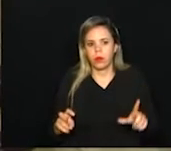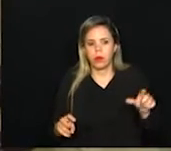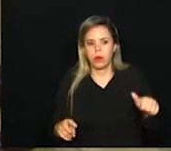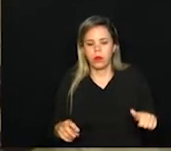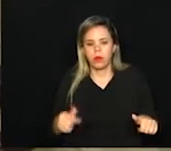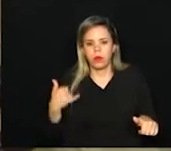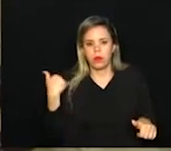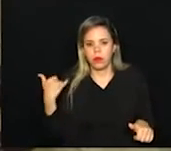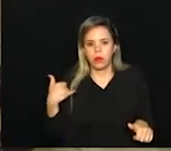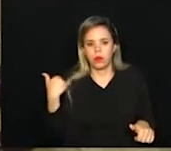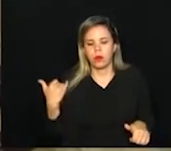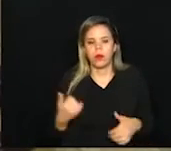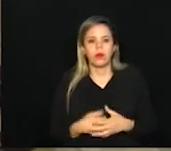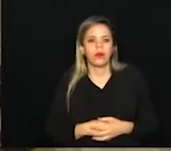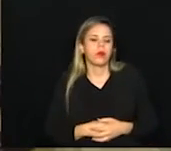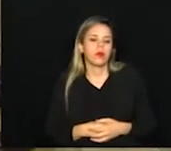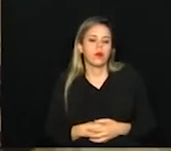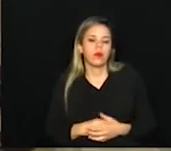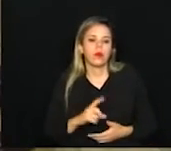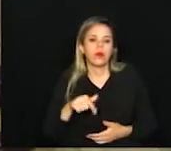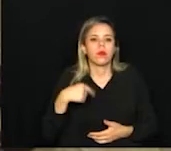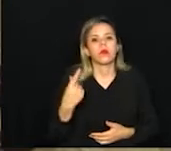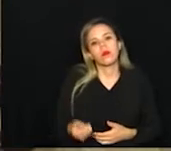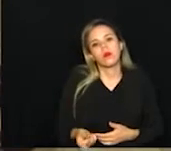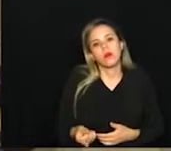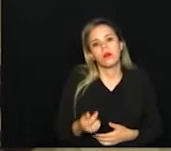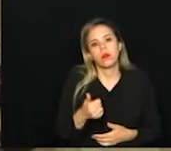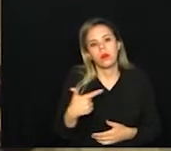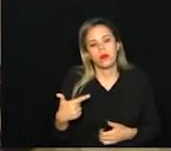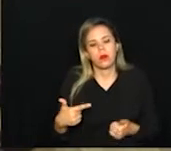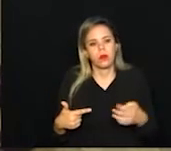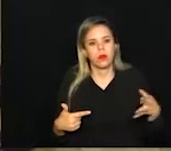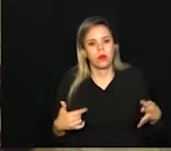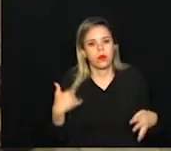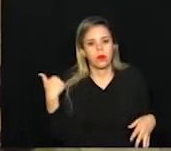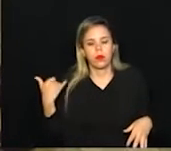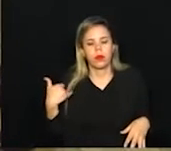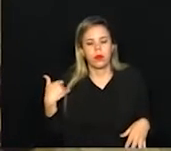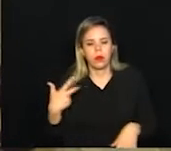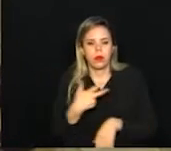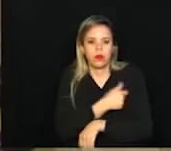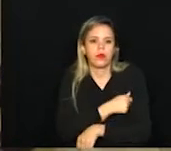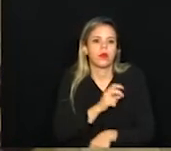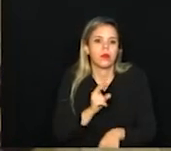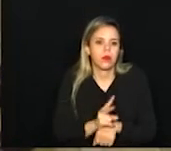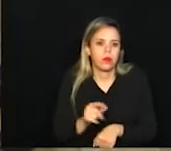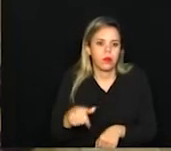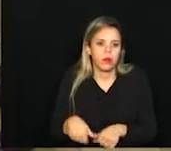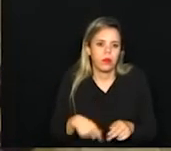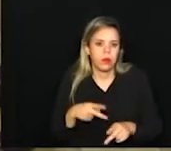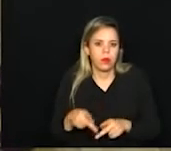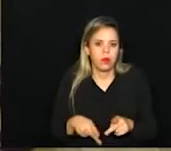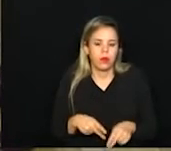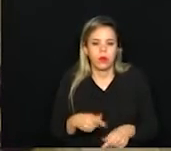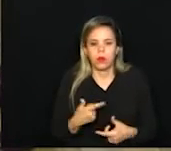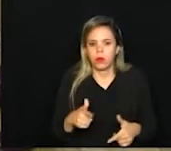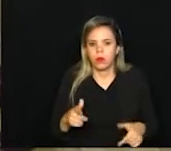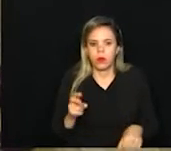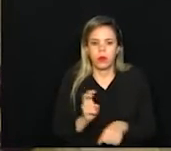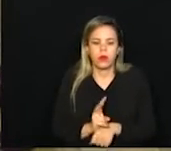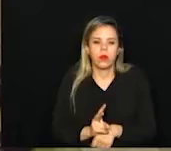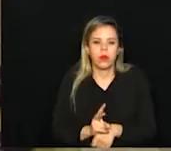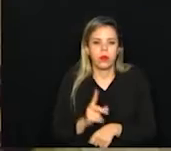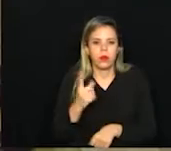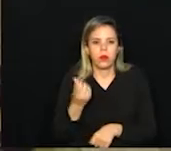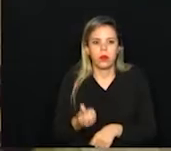anos sem comorbidades. E depois, de 12 e 14 anos, serão imunizados aqueles também sem imunidades a partir do